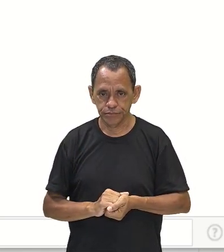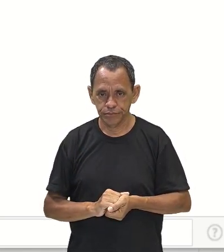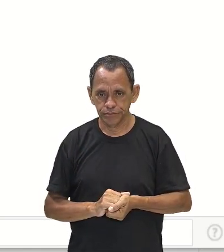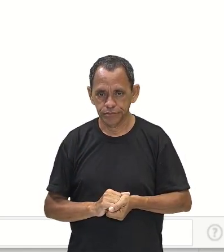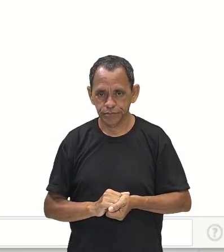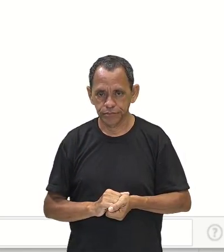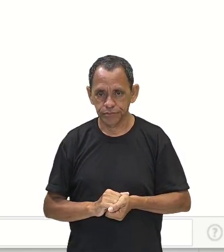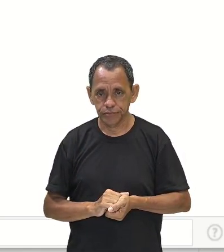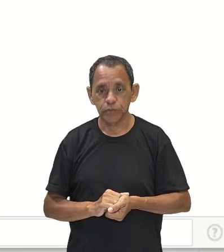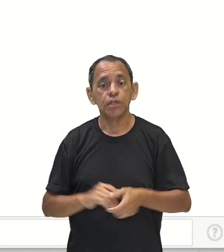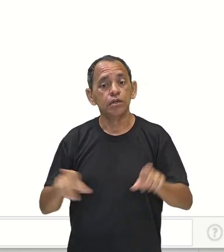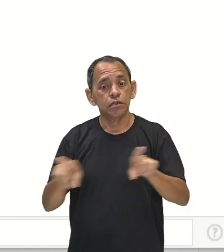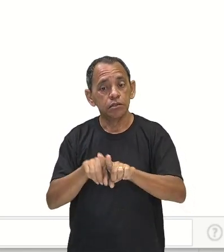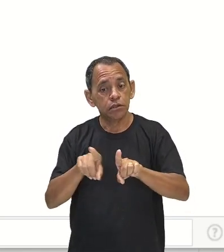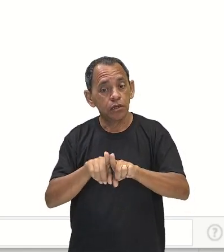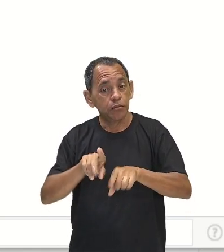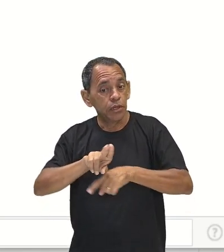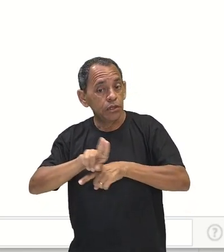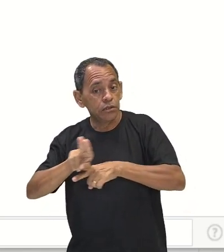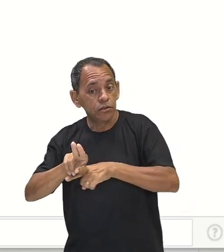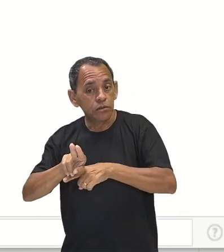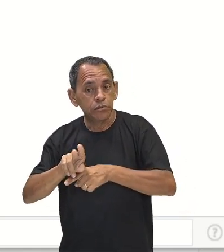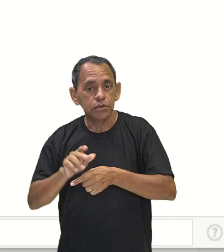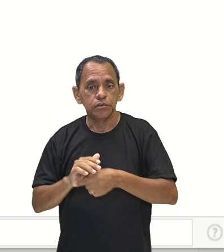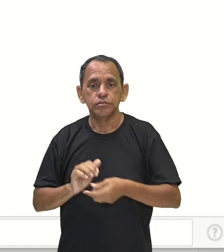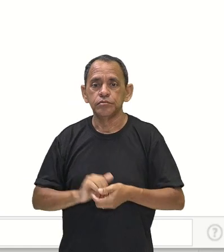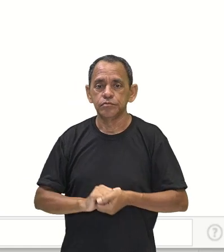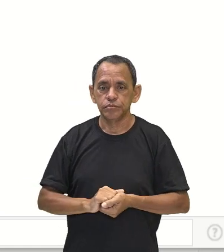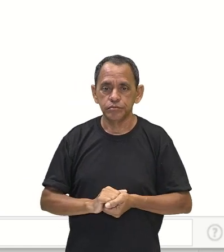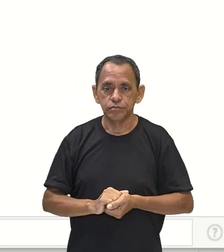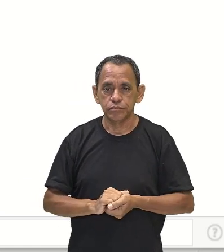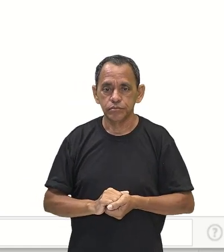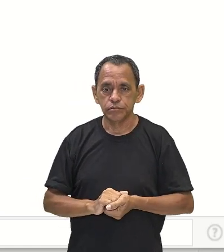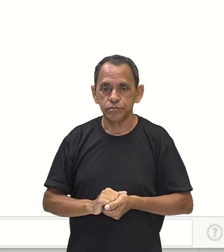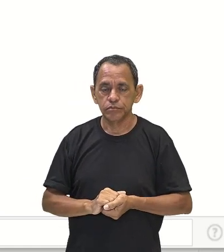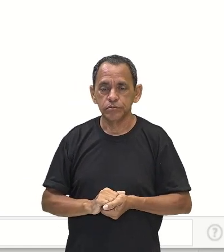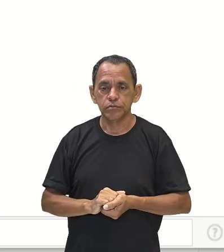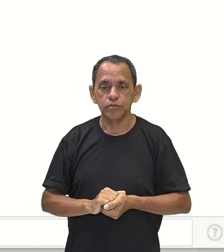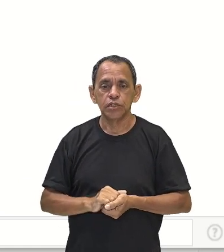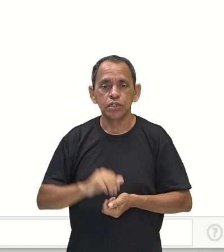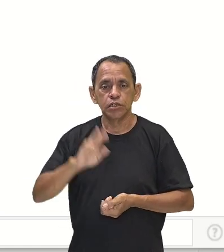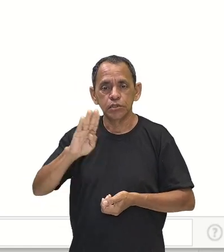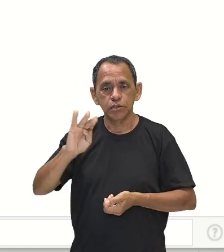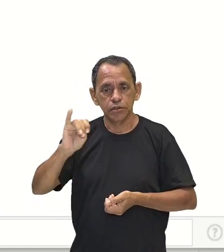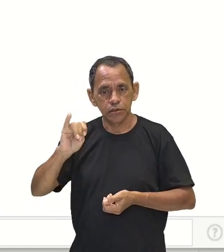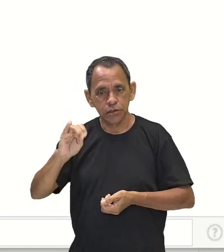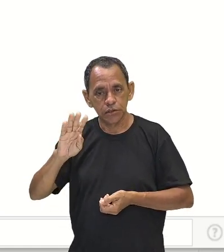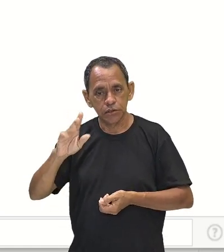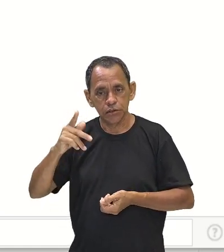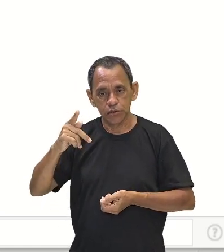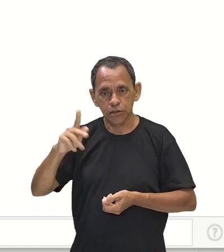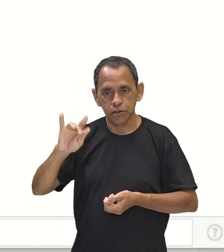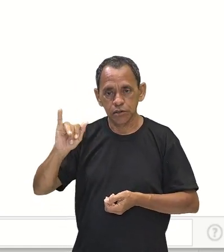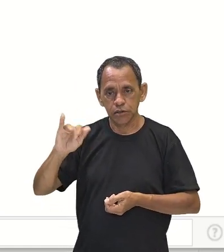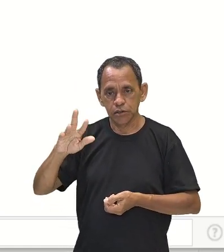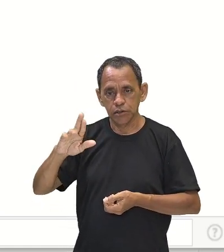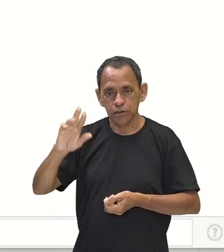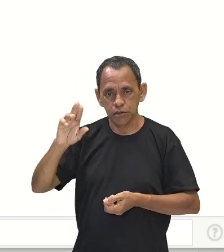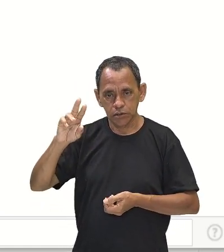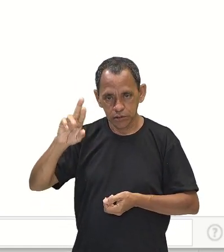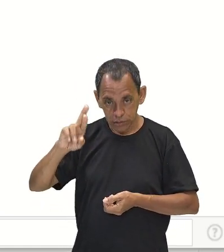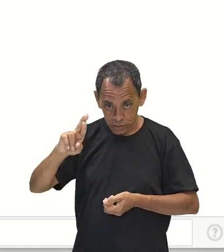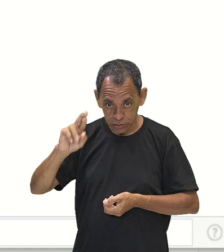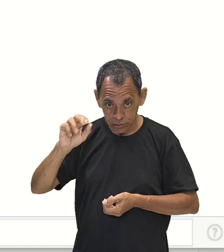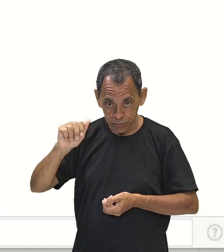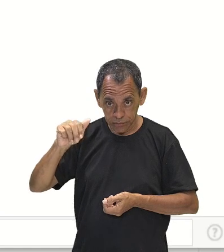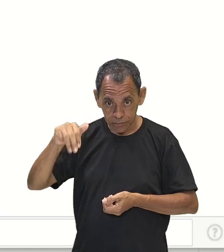Ele também é chamado de poliedro bipiramidal. Por quê? Ele dá a ideia de que são duas pirâmides, uma